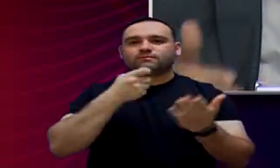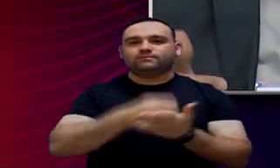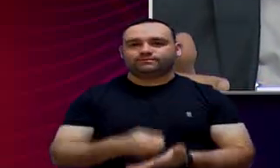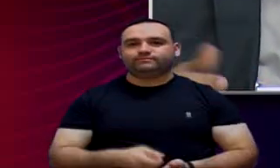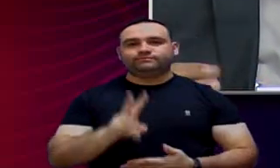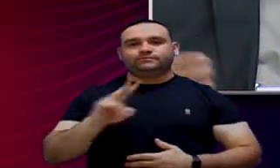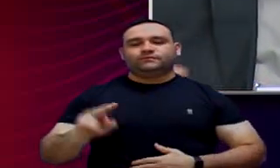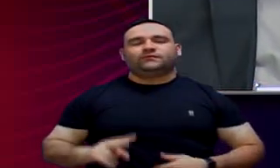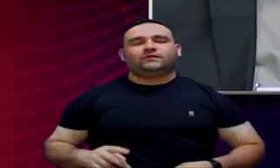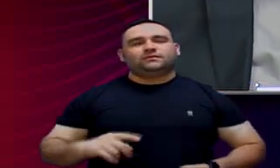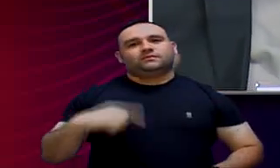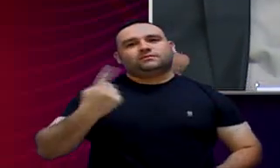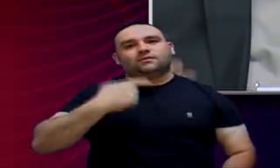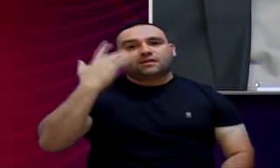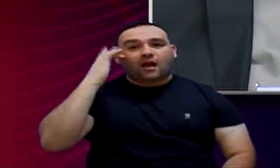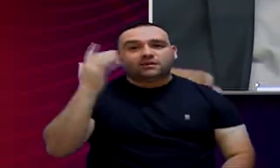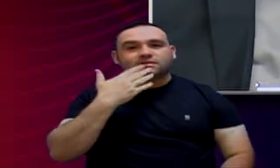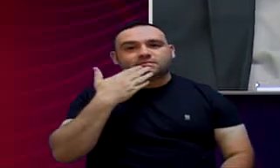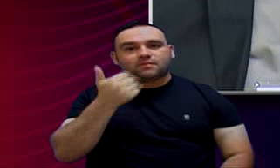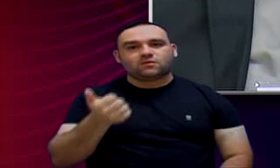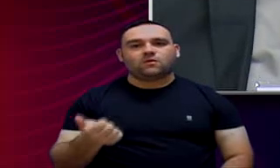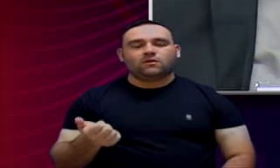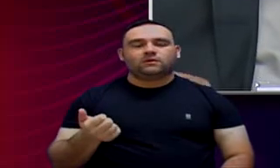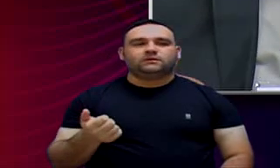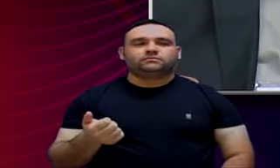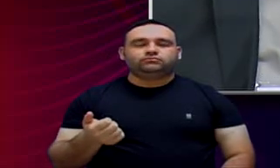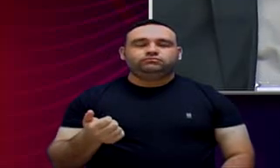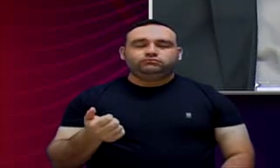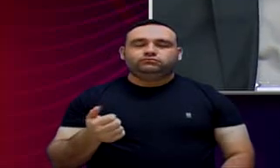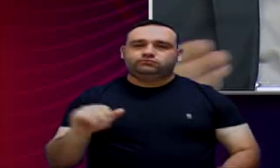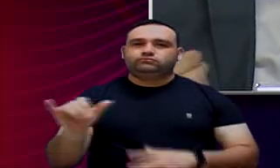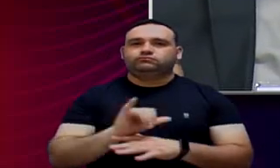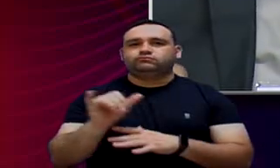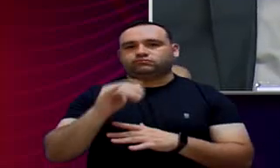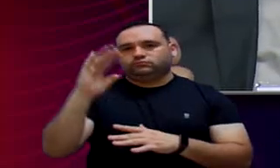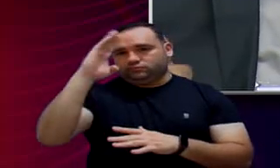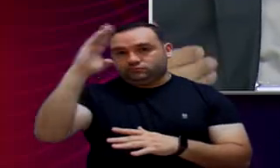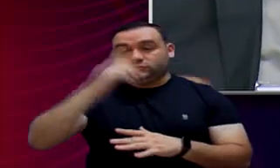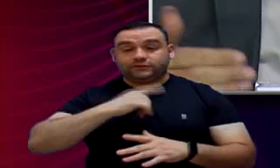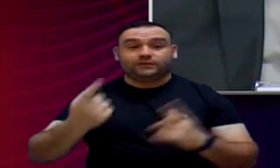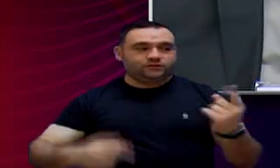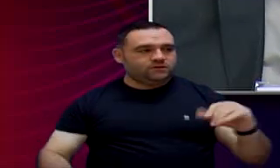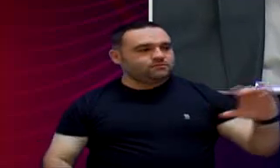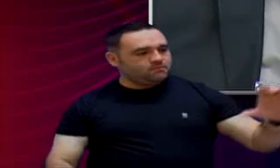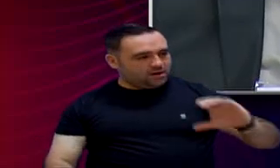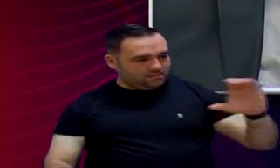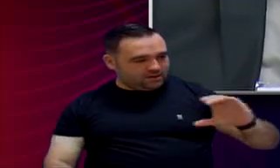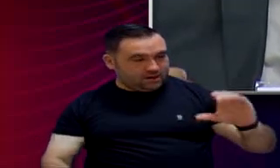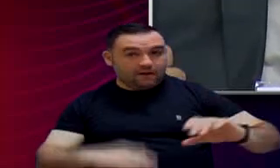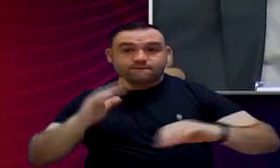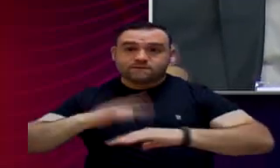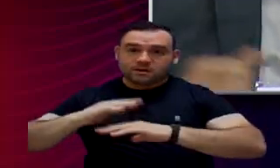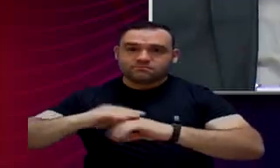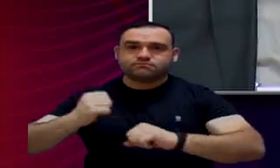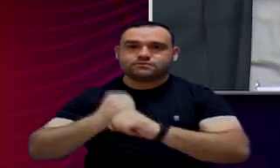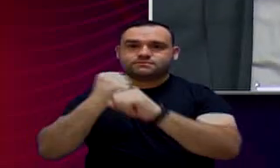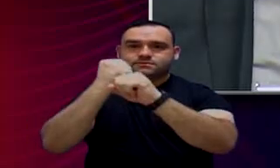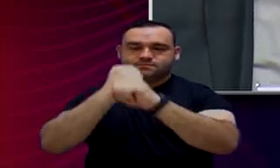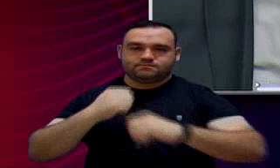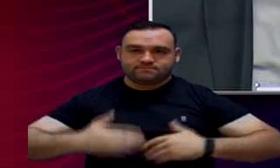é mais interessante inteligente e pegando o desembolso conforme vai ser executando